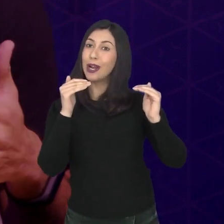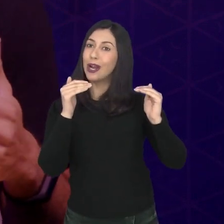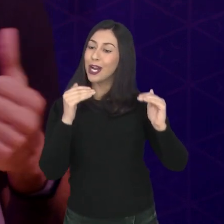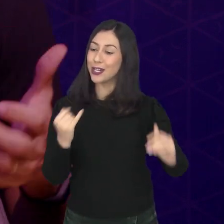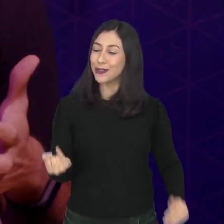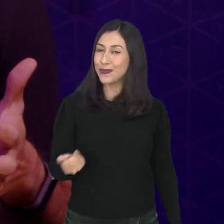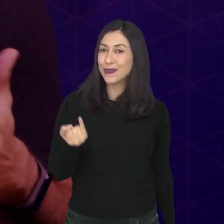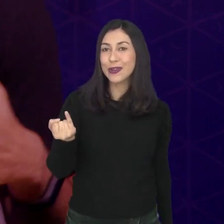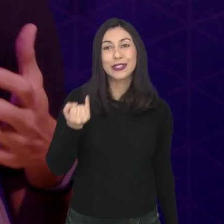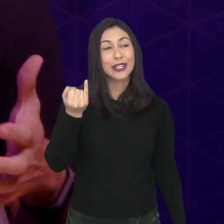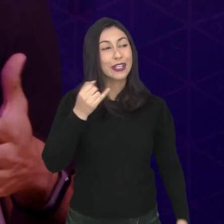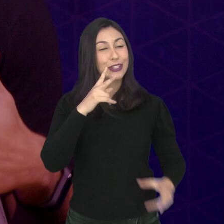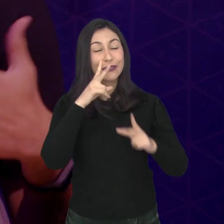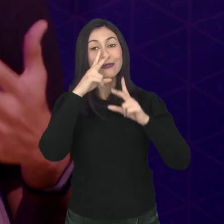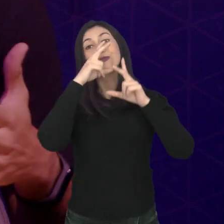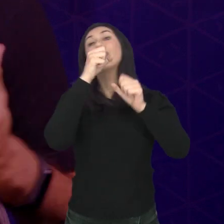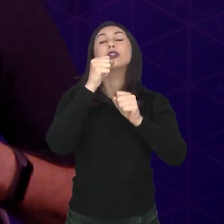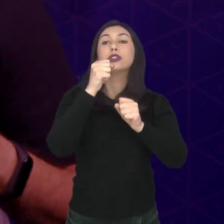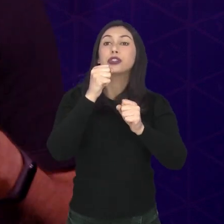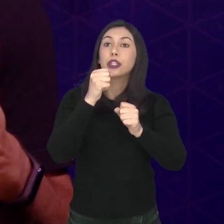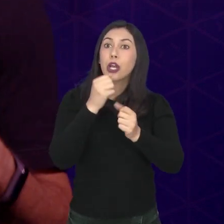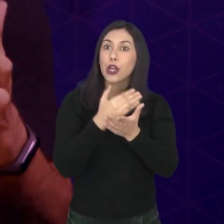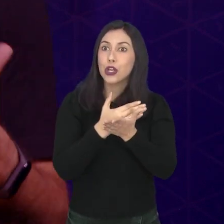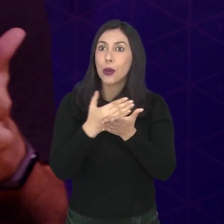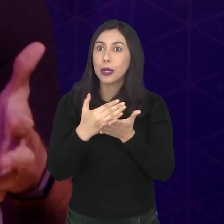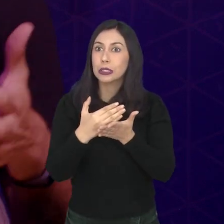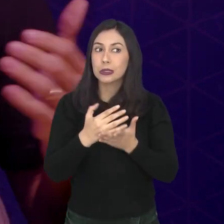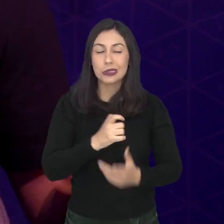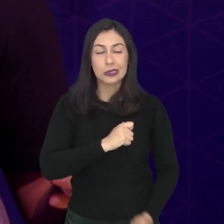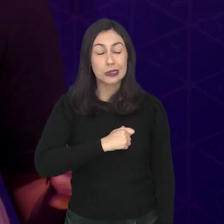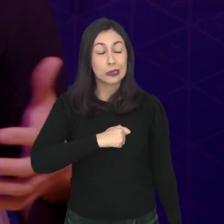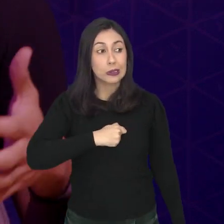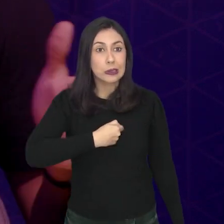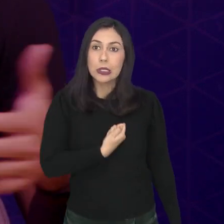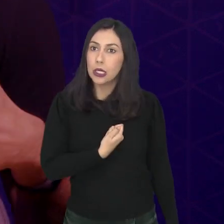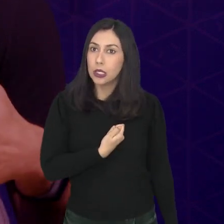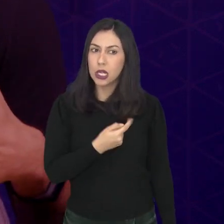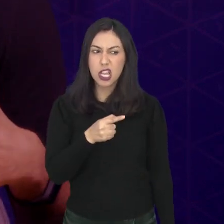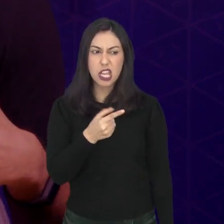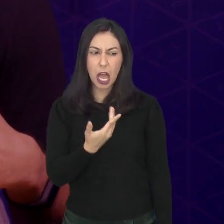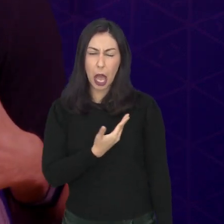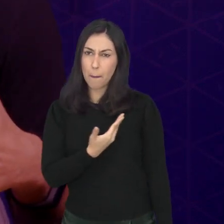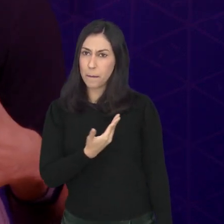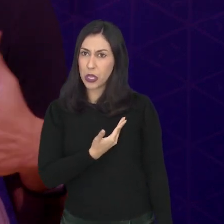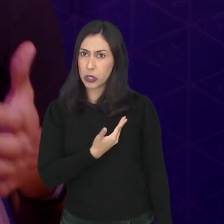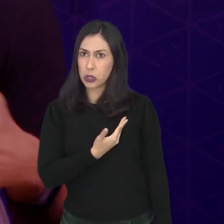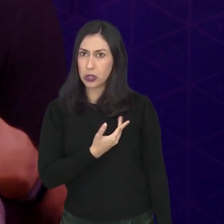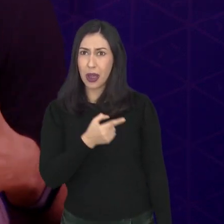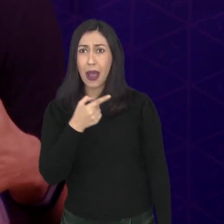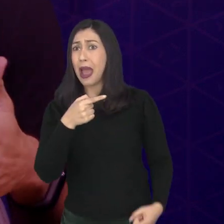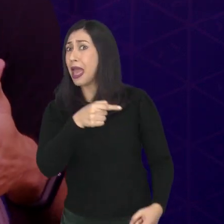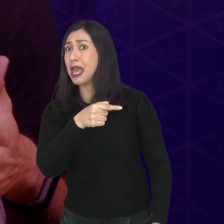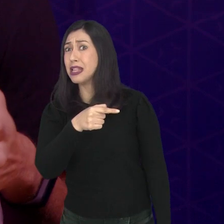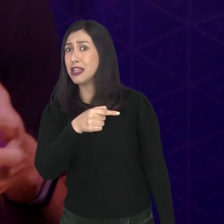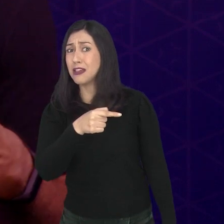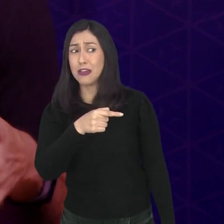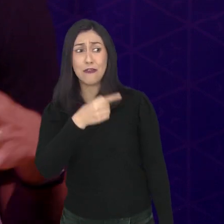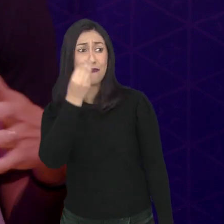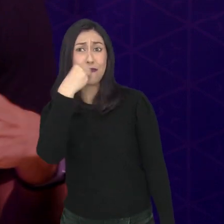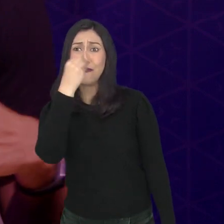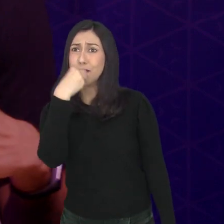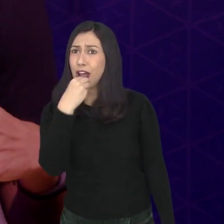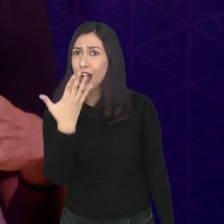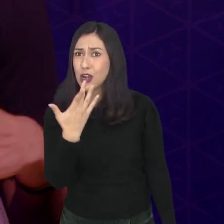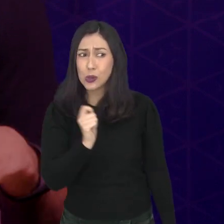sente mais importante, mais forte, e ele tem raiva do Midoriya querer ser amigo dele e não ser forte. Então eles